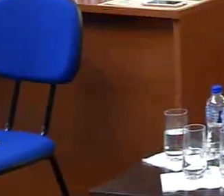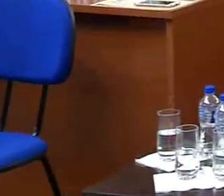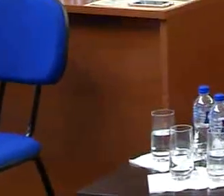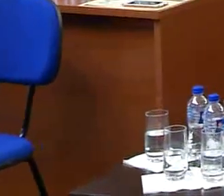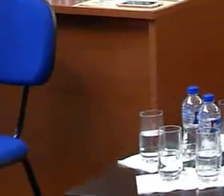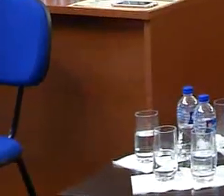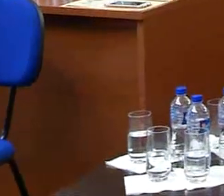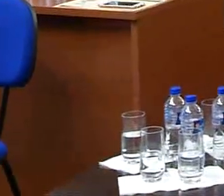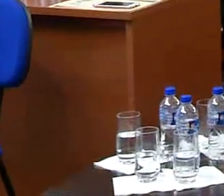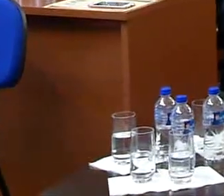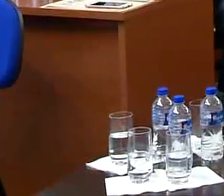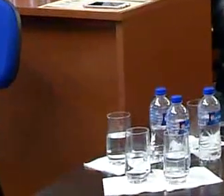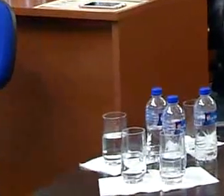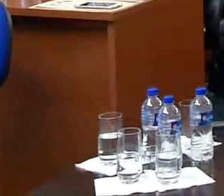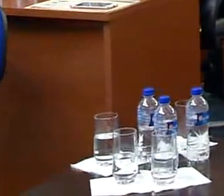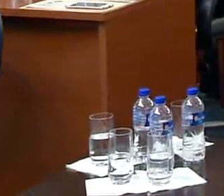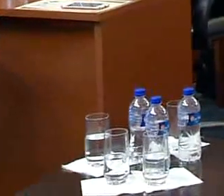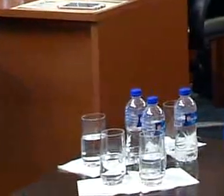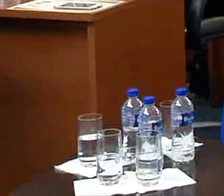Obrigada.